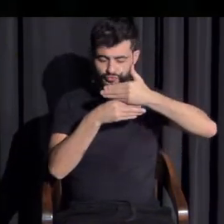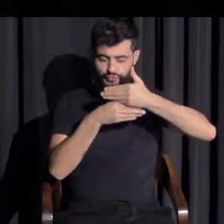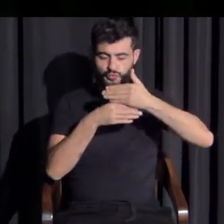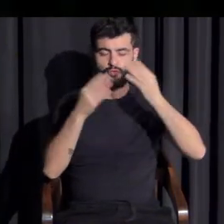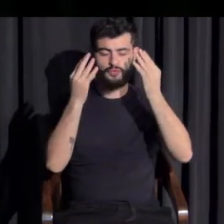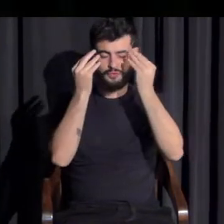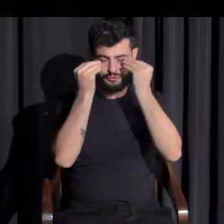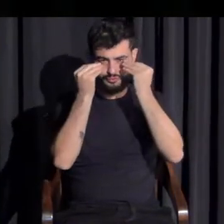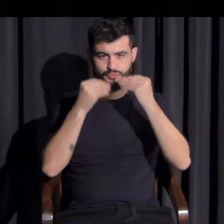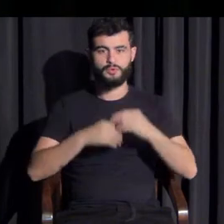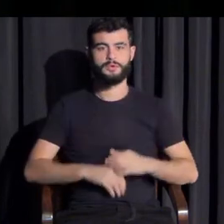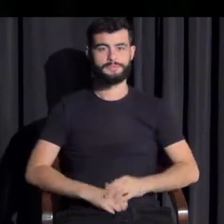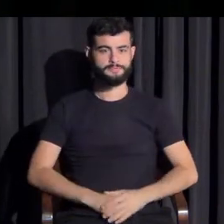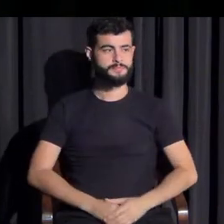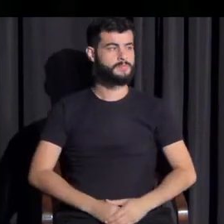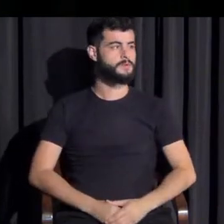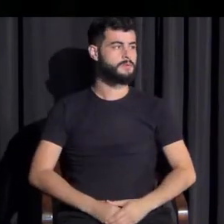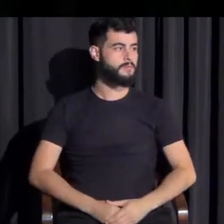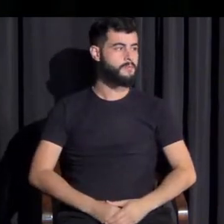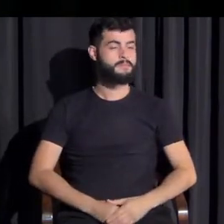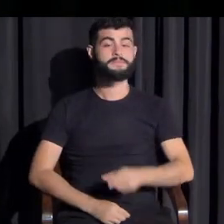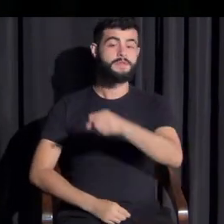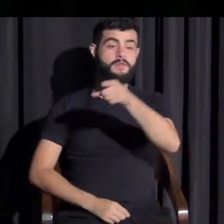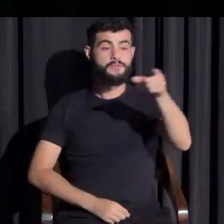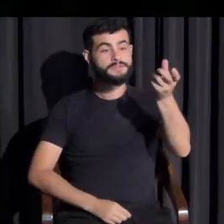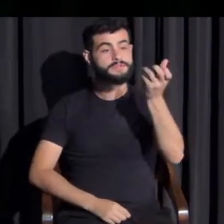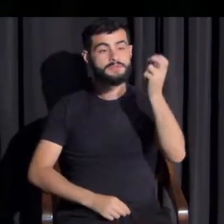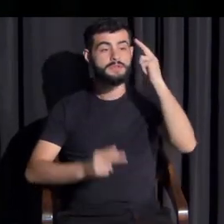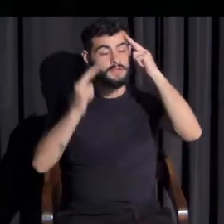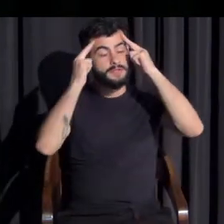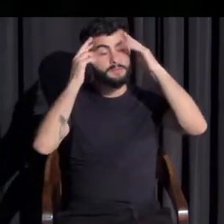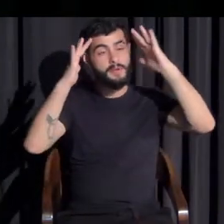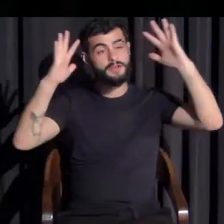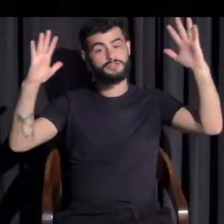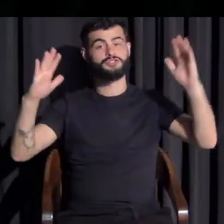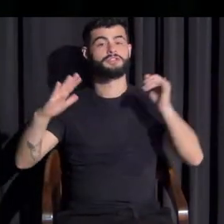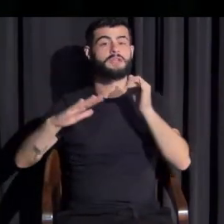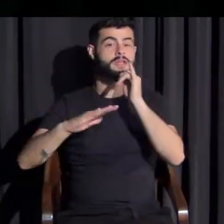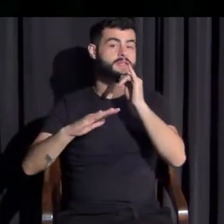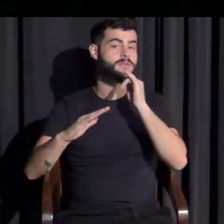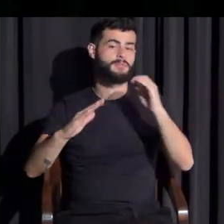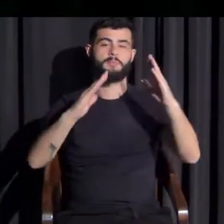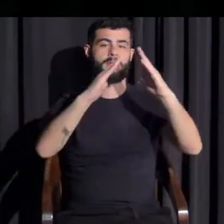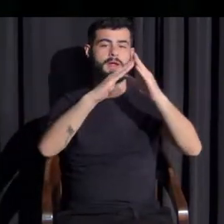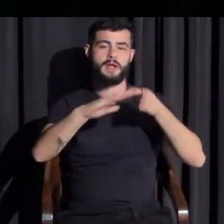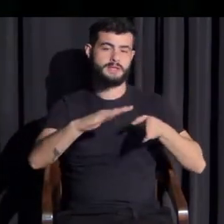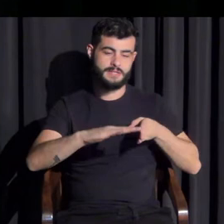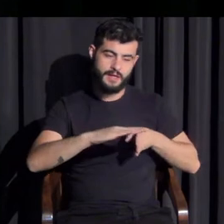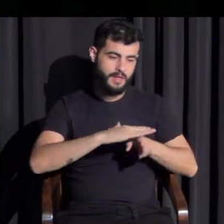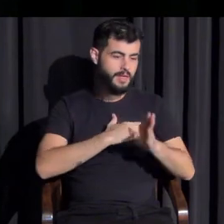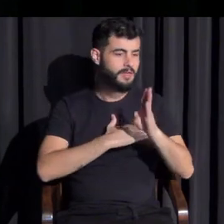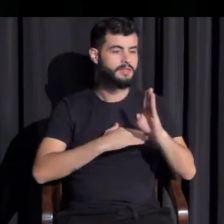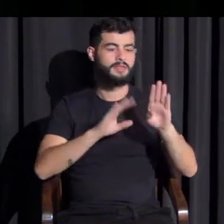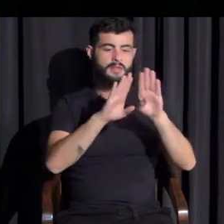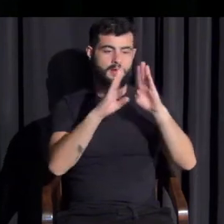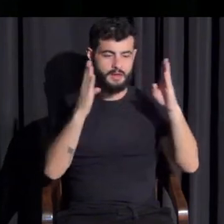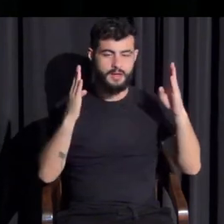E se a gente puder primeiro adentrar essa casa corpo, que é cada um, cada